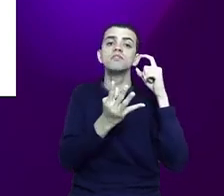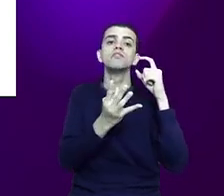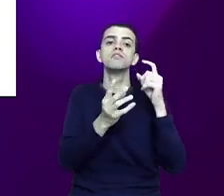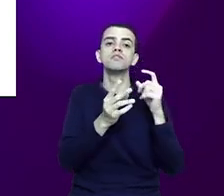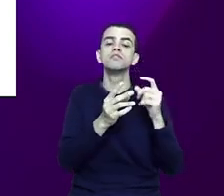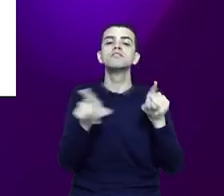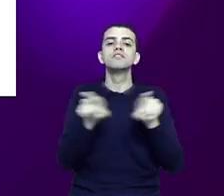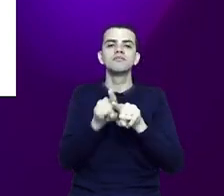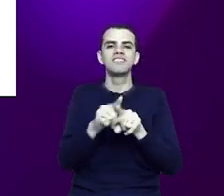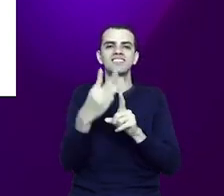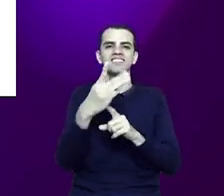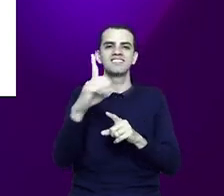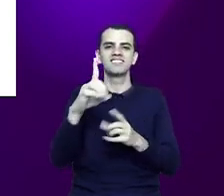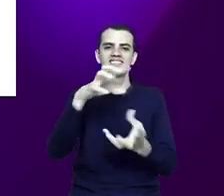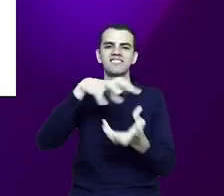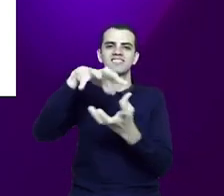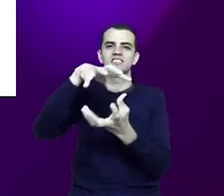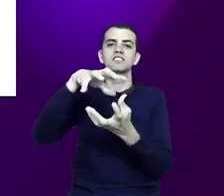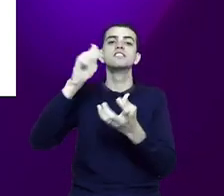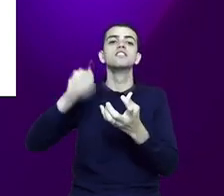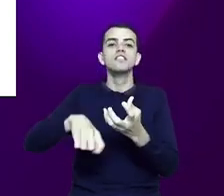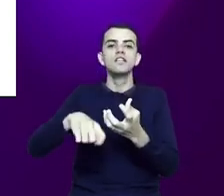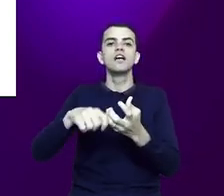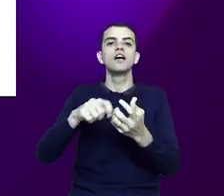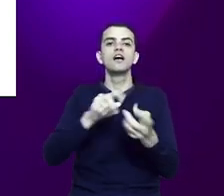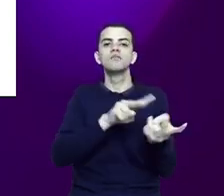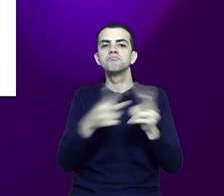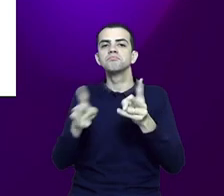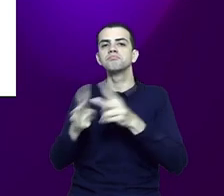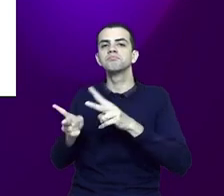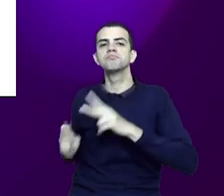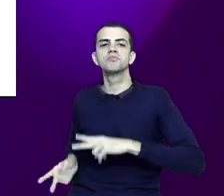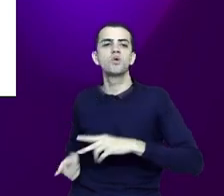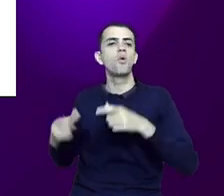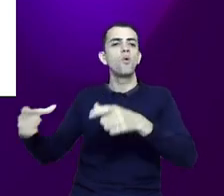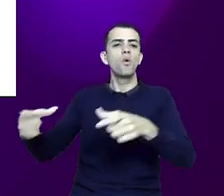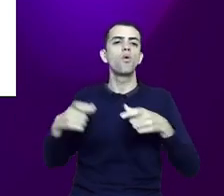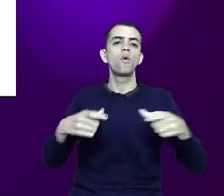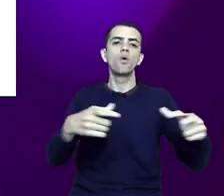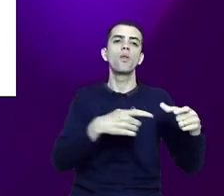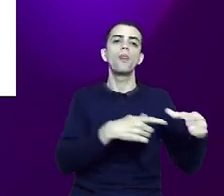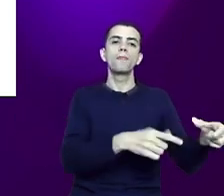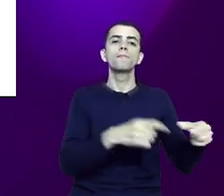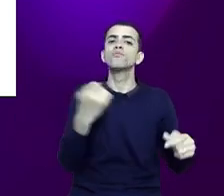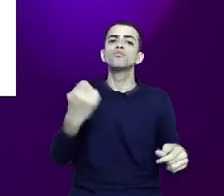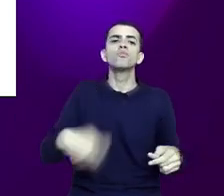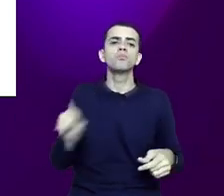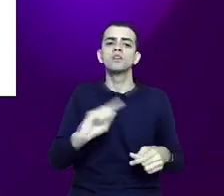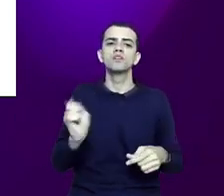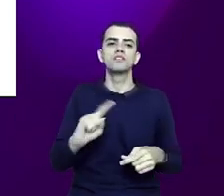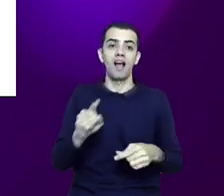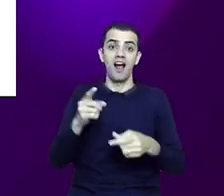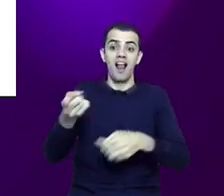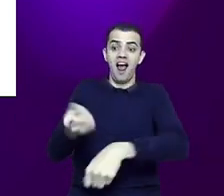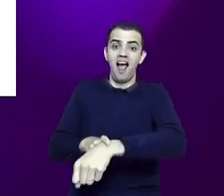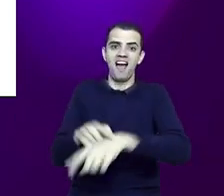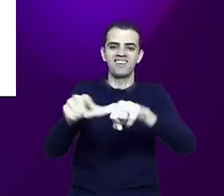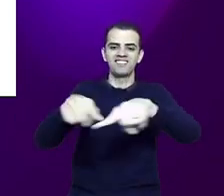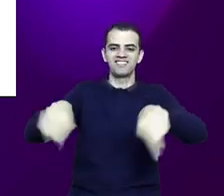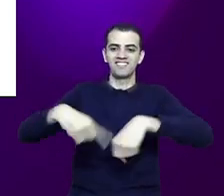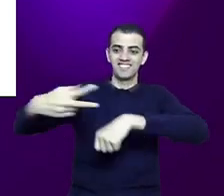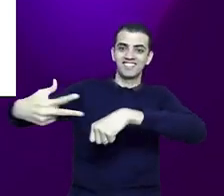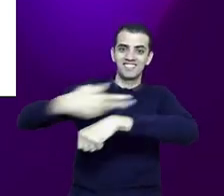qualquer lugar que você esteja. Você pode estar no centro cirúrgico, você não precisa de negatoscópio, você não precisa de um